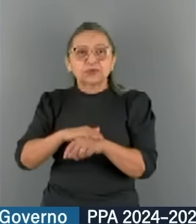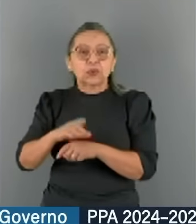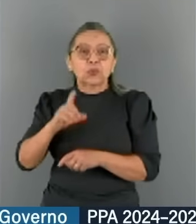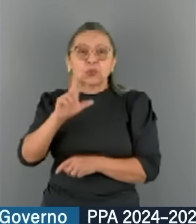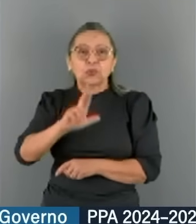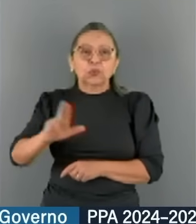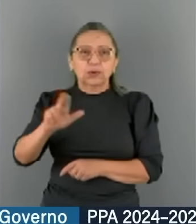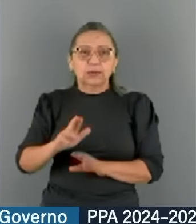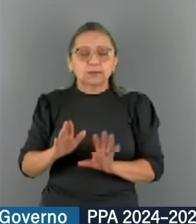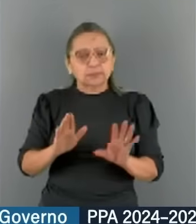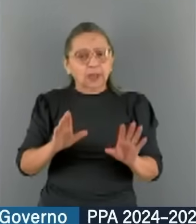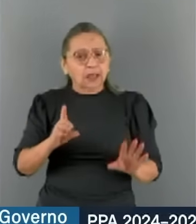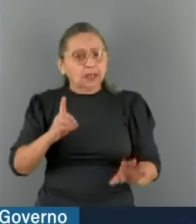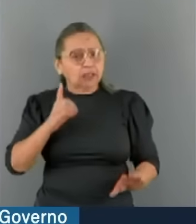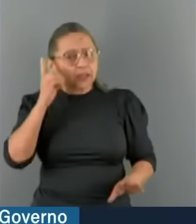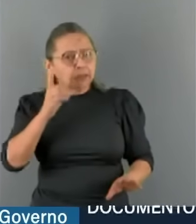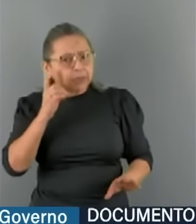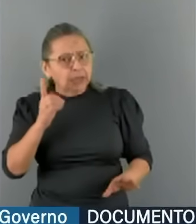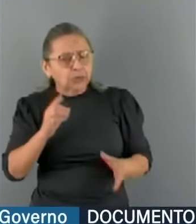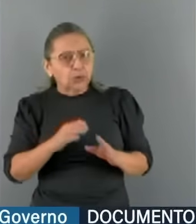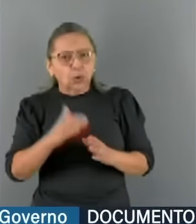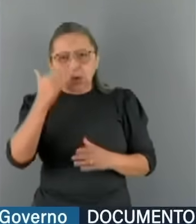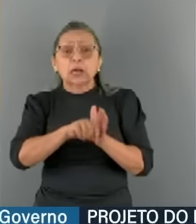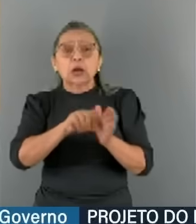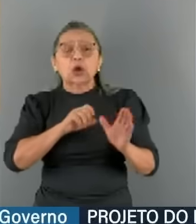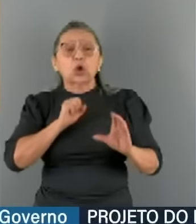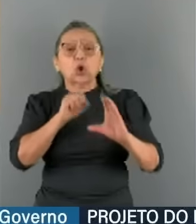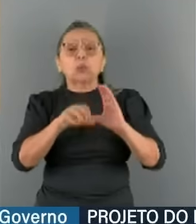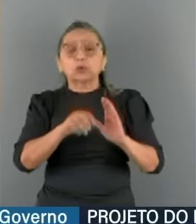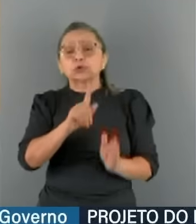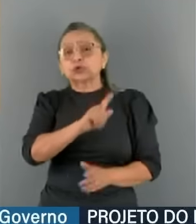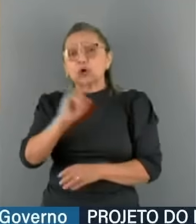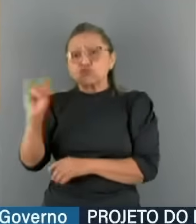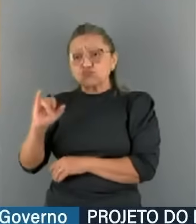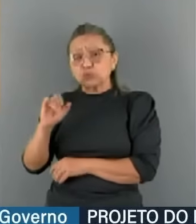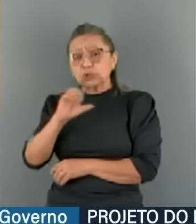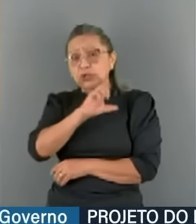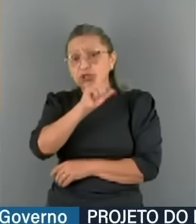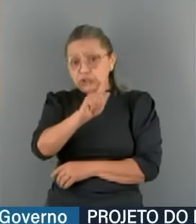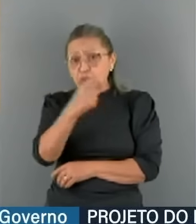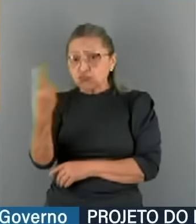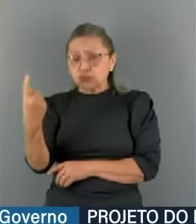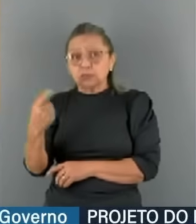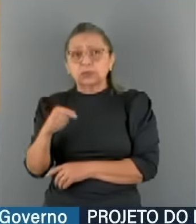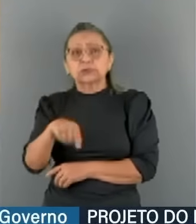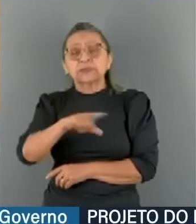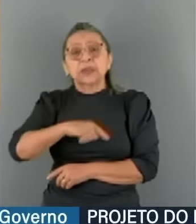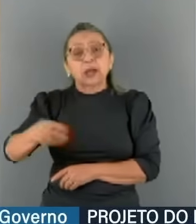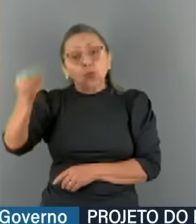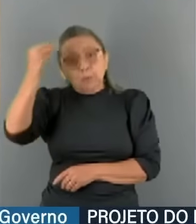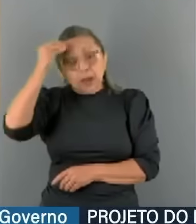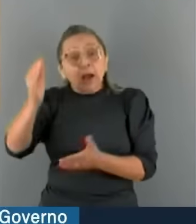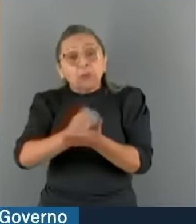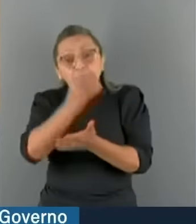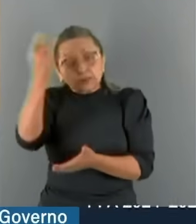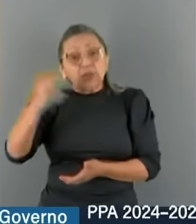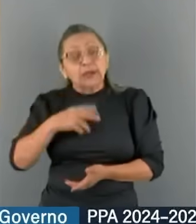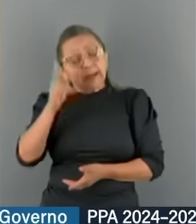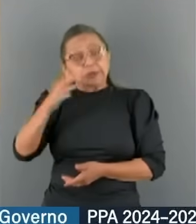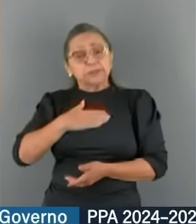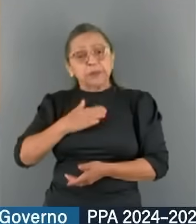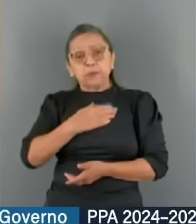Deputado, obrigado, mas eu não vou responder. Quando o senhor tiver que culpar alguém, lembra de mim. Meu nome é Abílio.